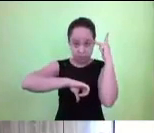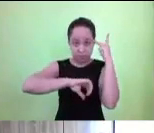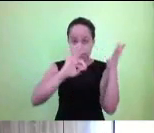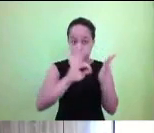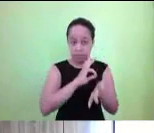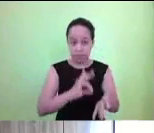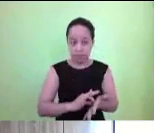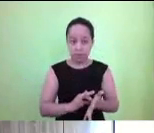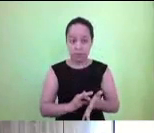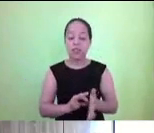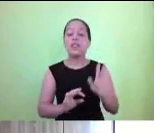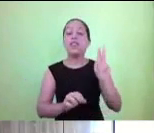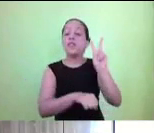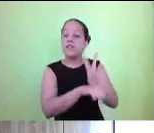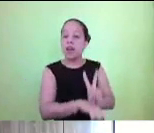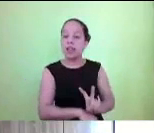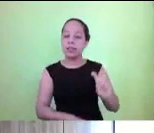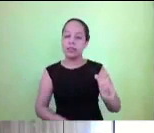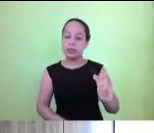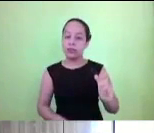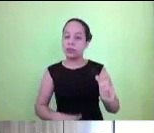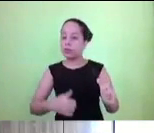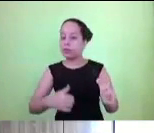cinco vagas.